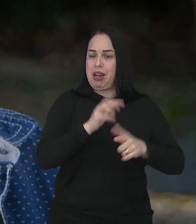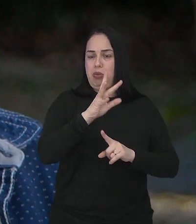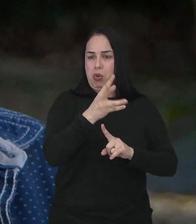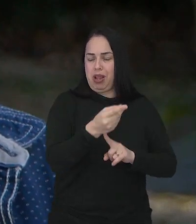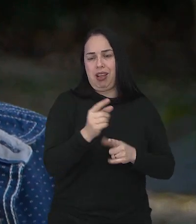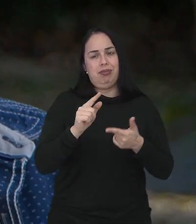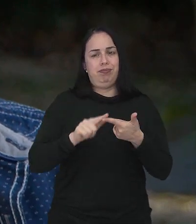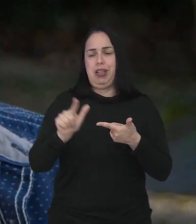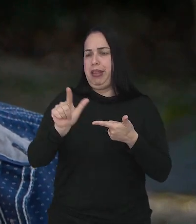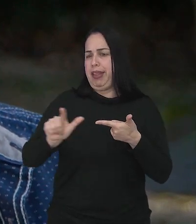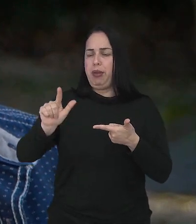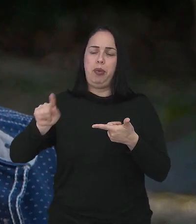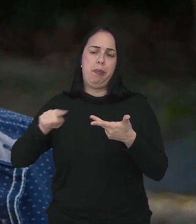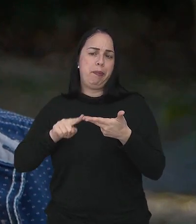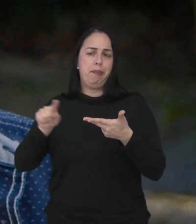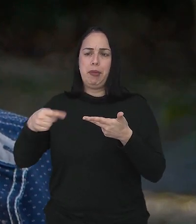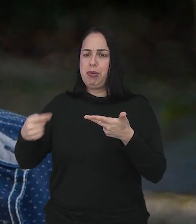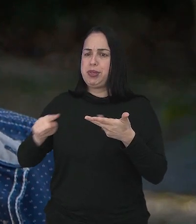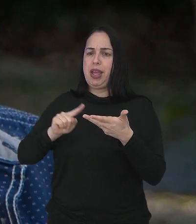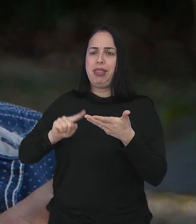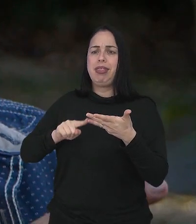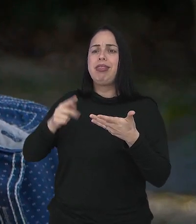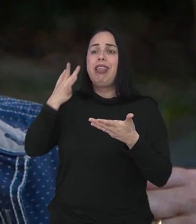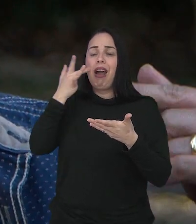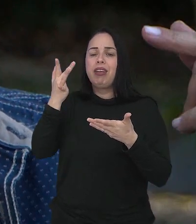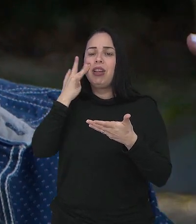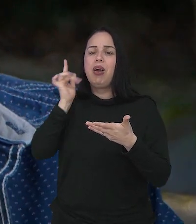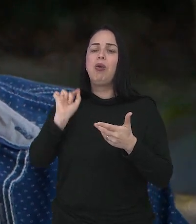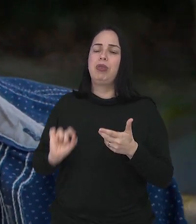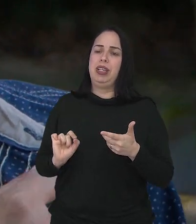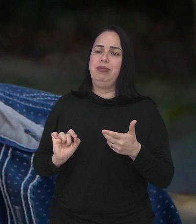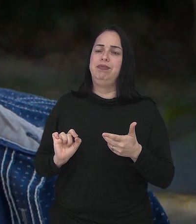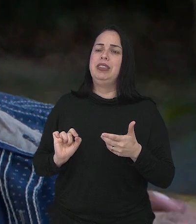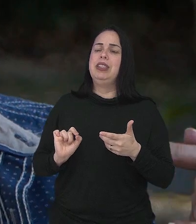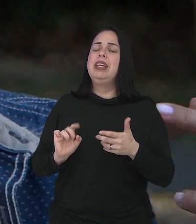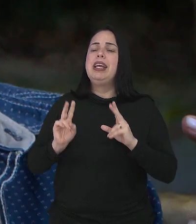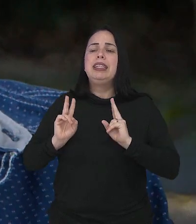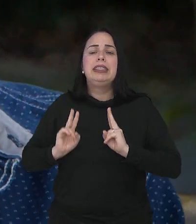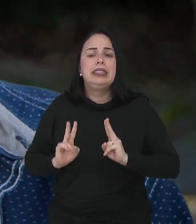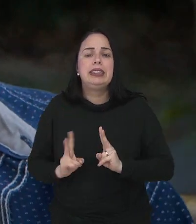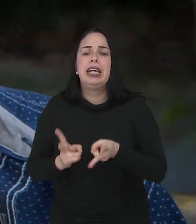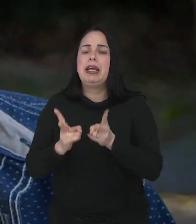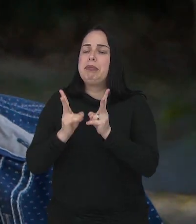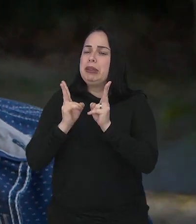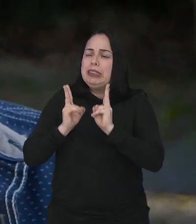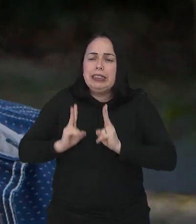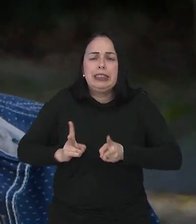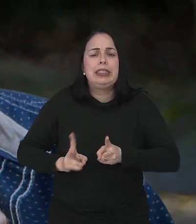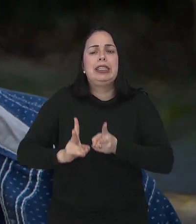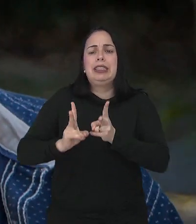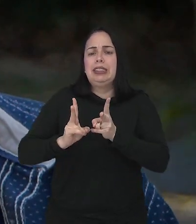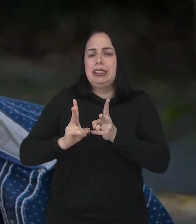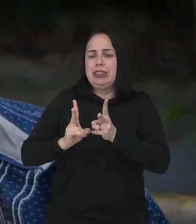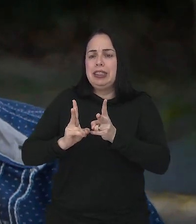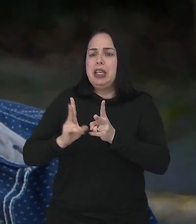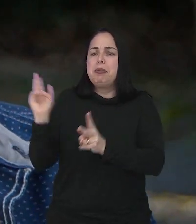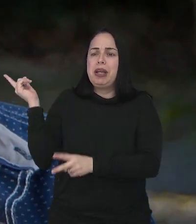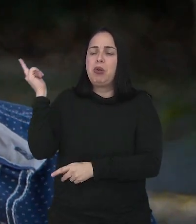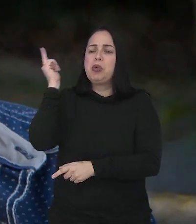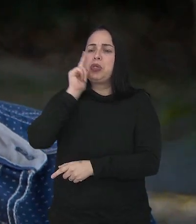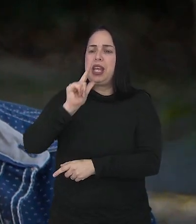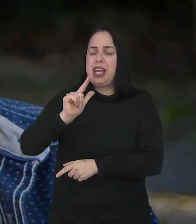literatura, teatro, é essa constante busca sem fim do próprio sustento, da